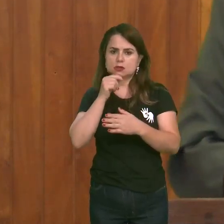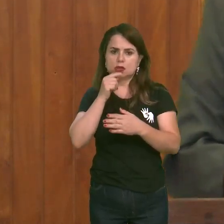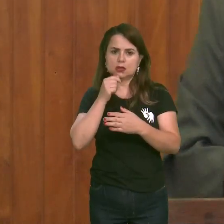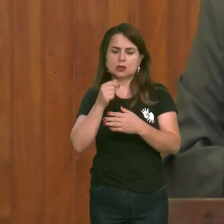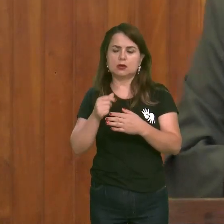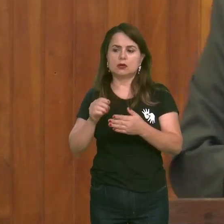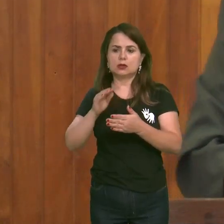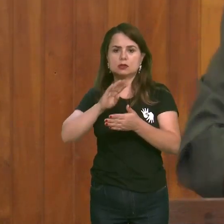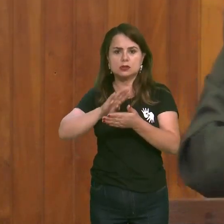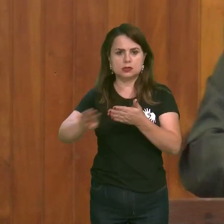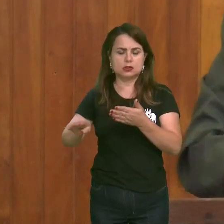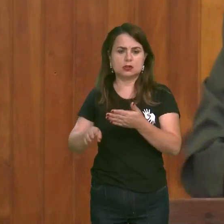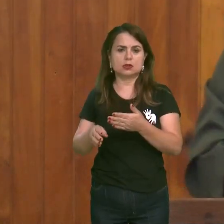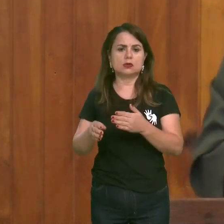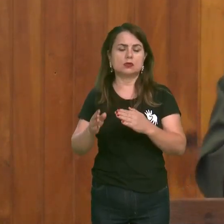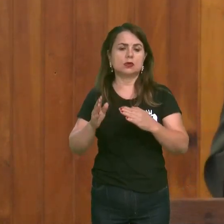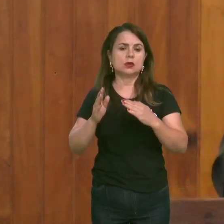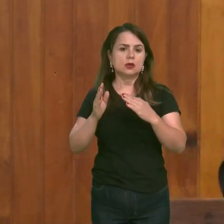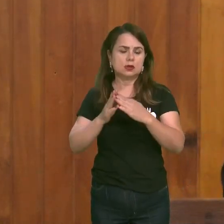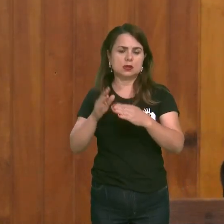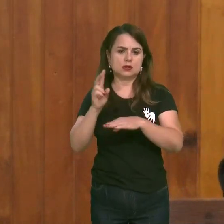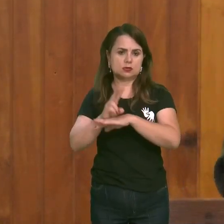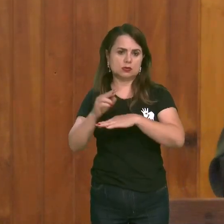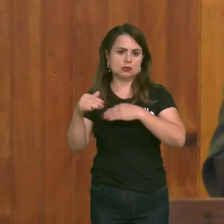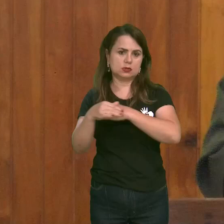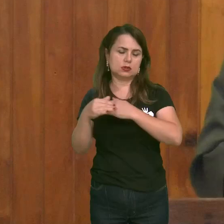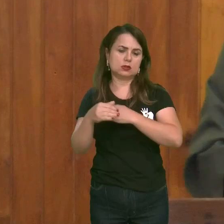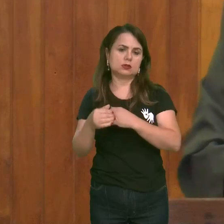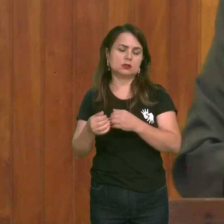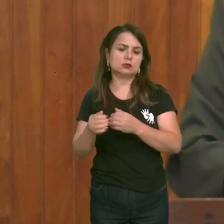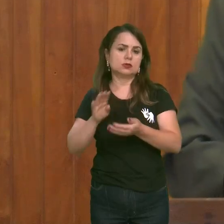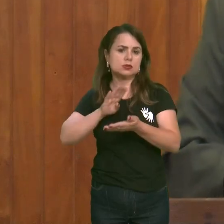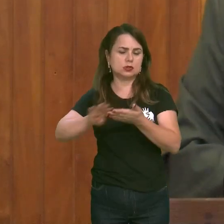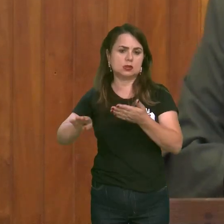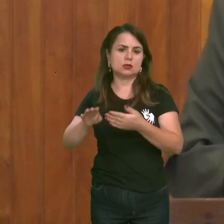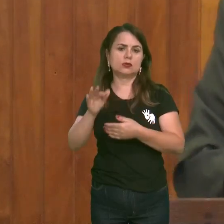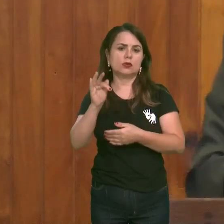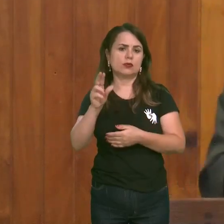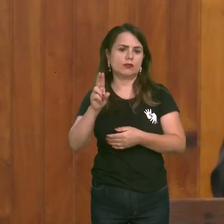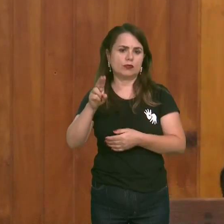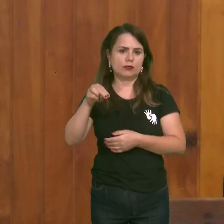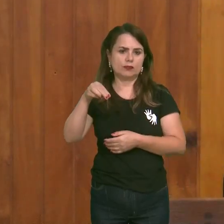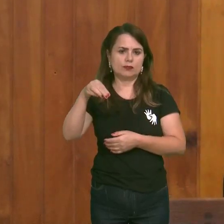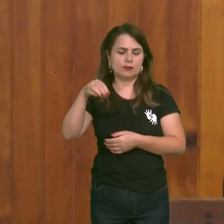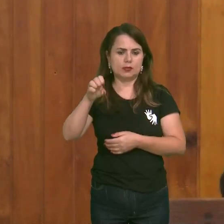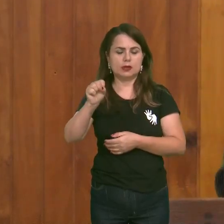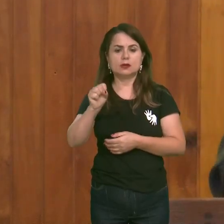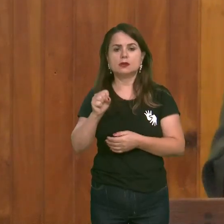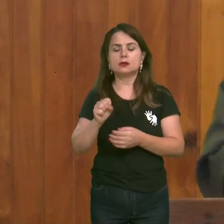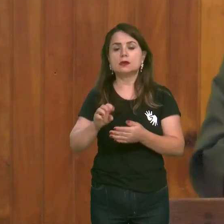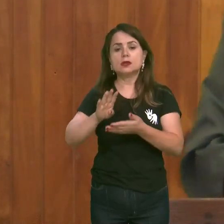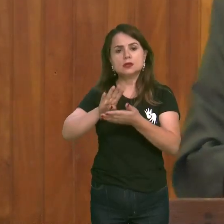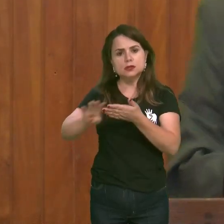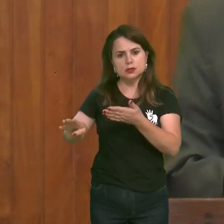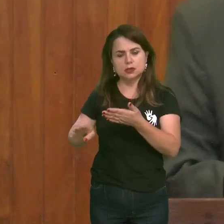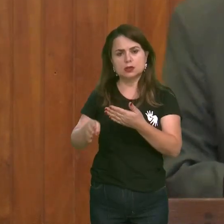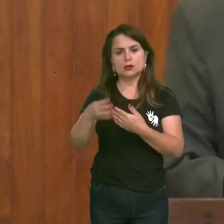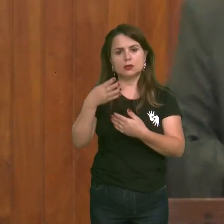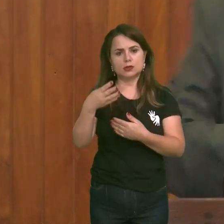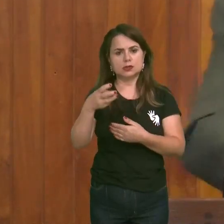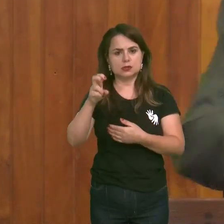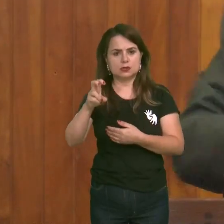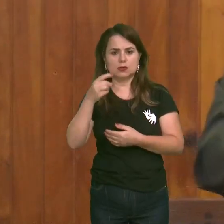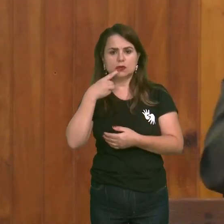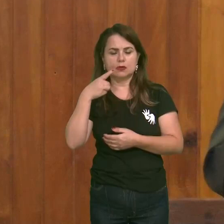excluindo 196 milhões de freio excluindo 45 milhões da fomes e excluindo 450 mil da